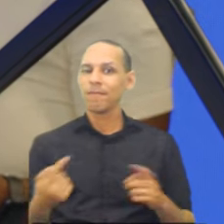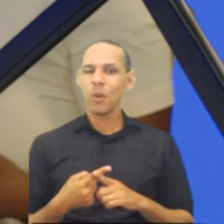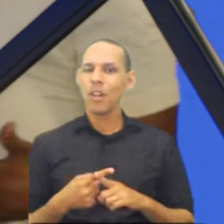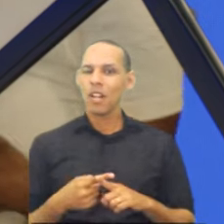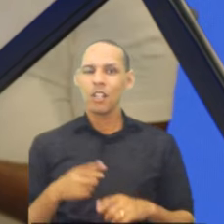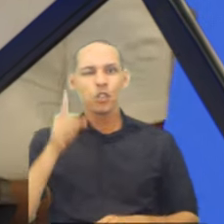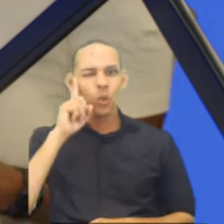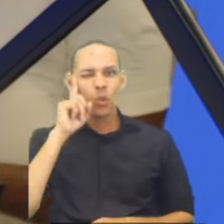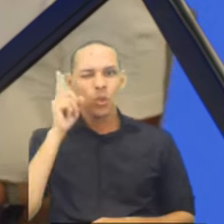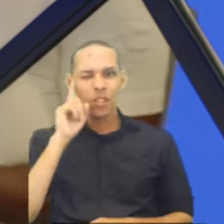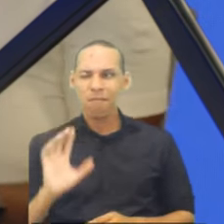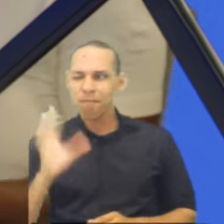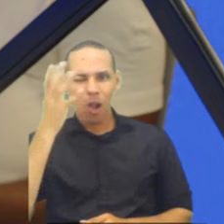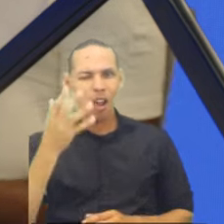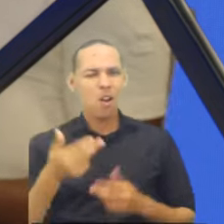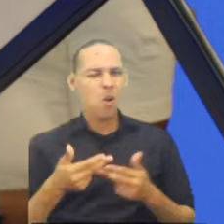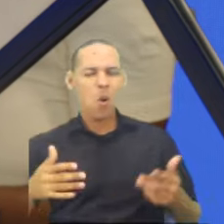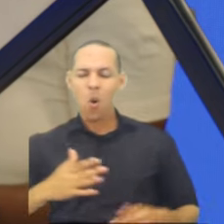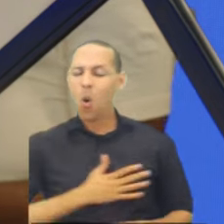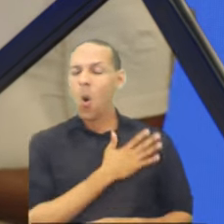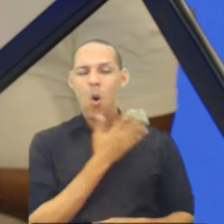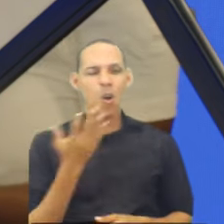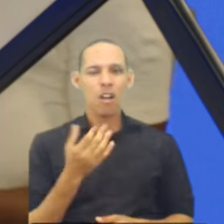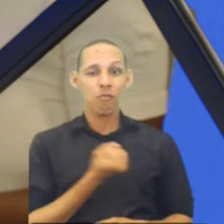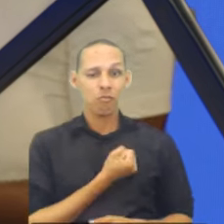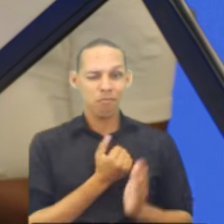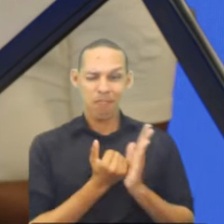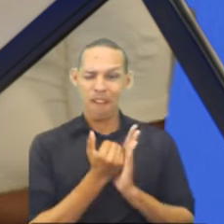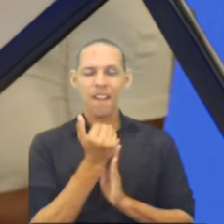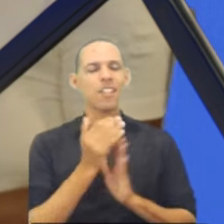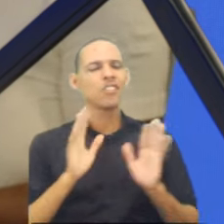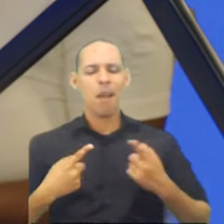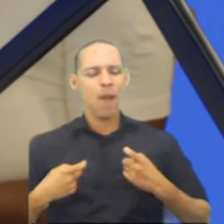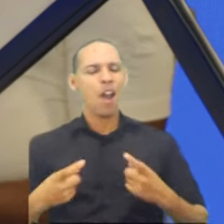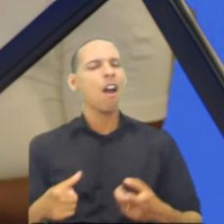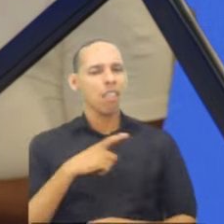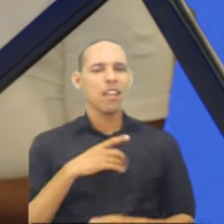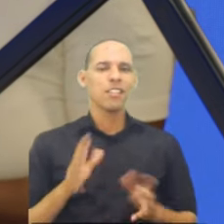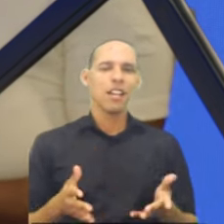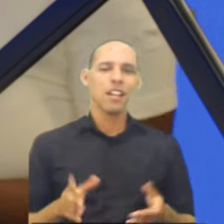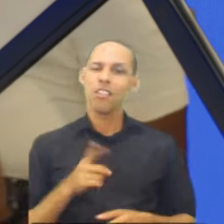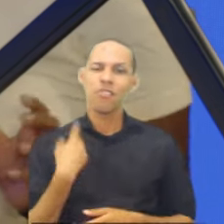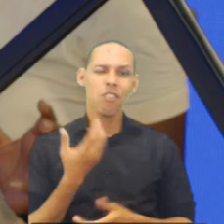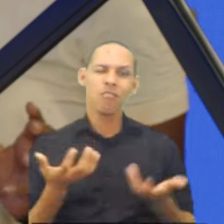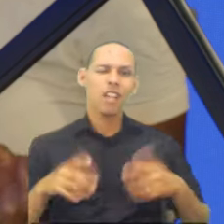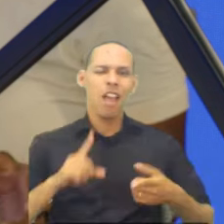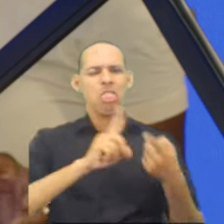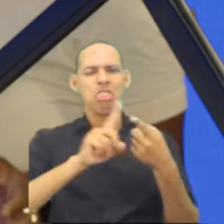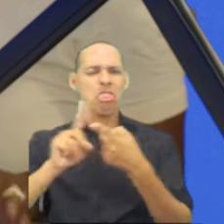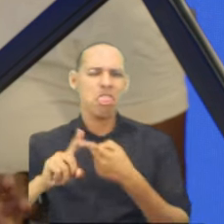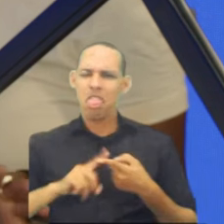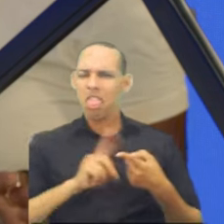as barbaridades que todo dia acontecem e os números que não param já teriam uma guerra civil faz tempo ninguém quer